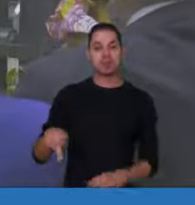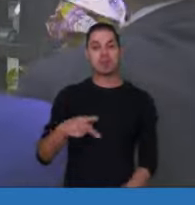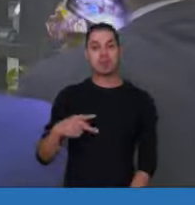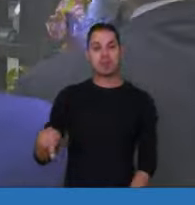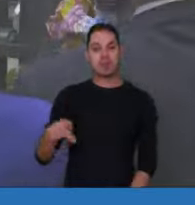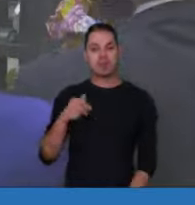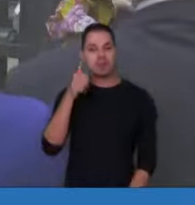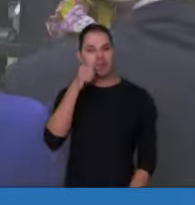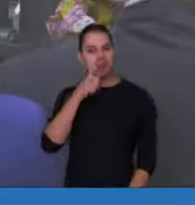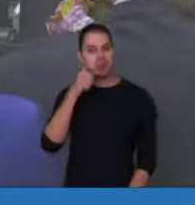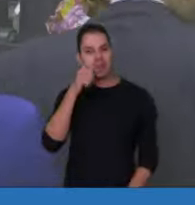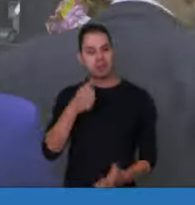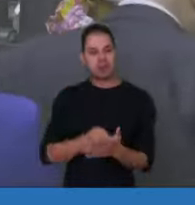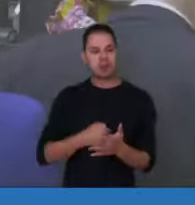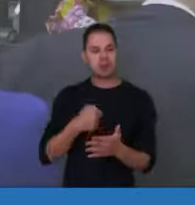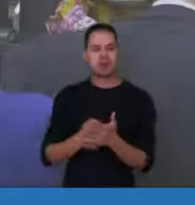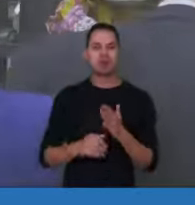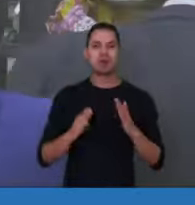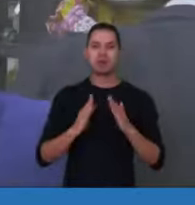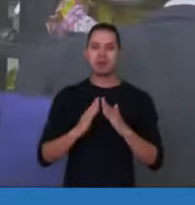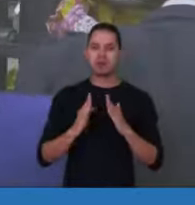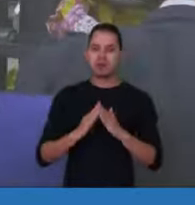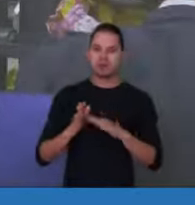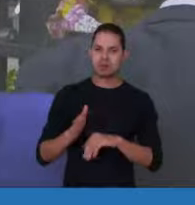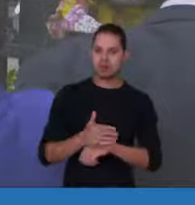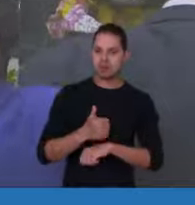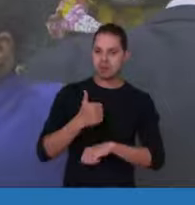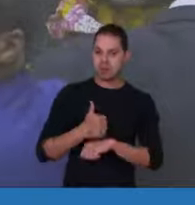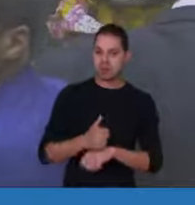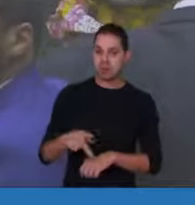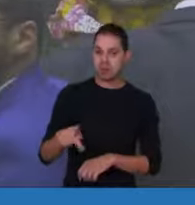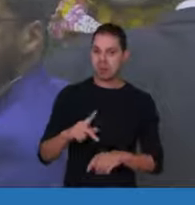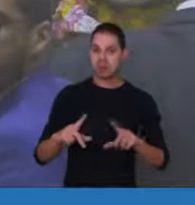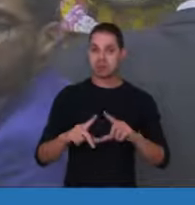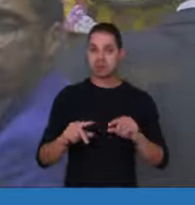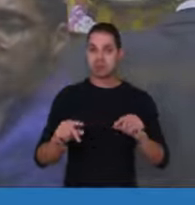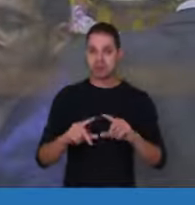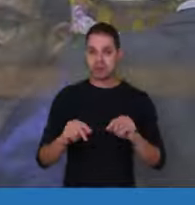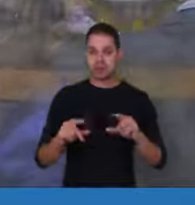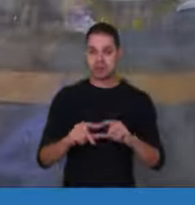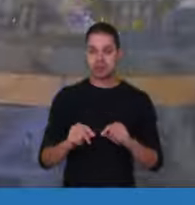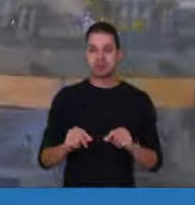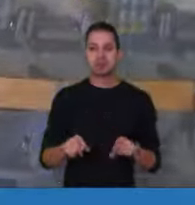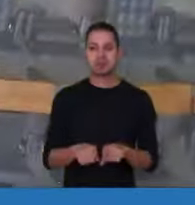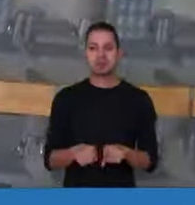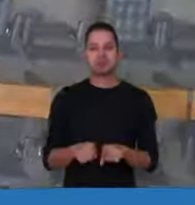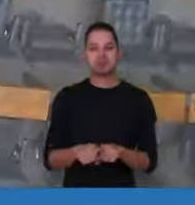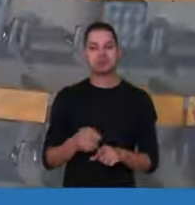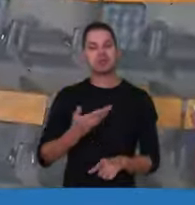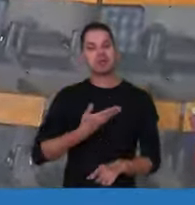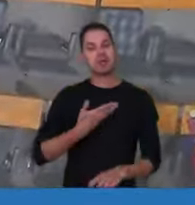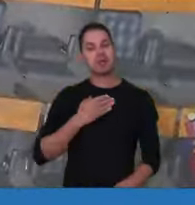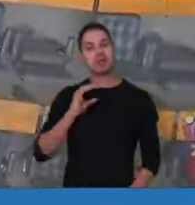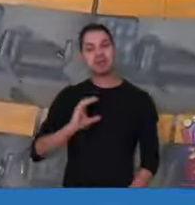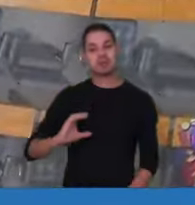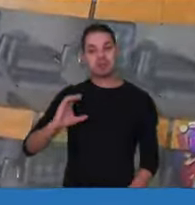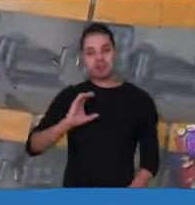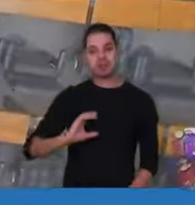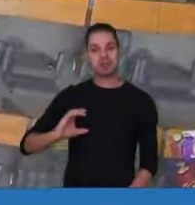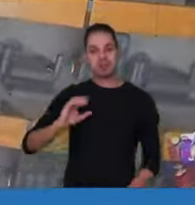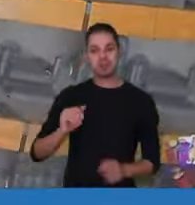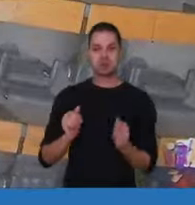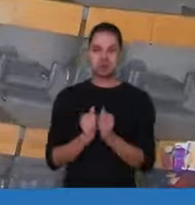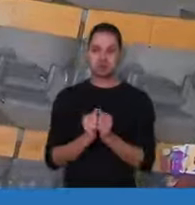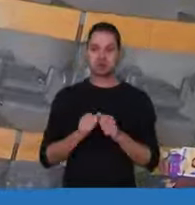da luta por moradia do MTST, Planaltina DF. Estamos aí também, companheira de Ceilândia, Tia Socorro, junto com nós,